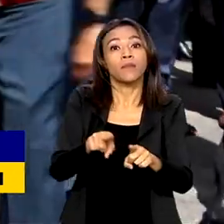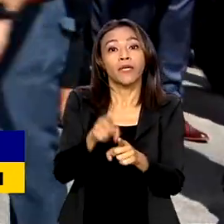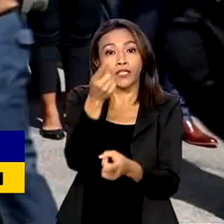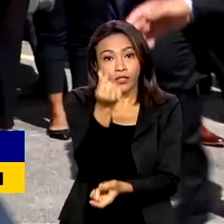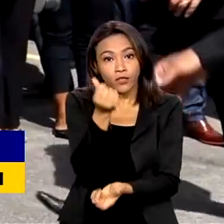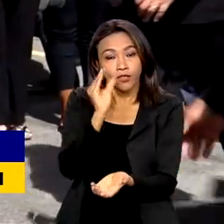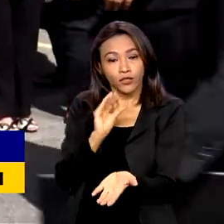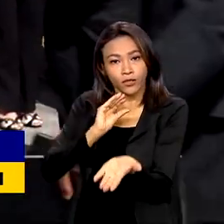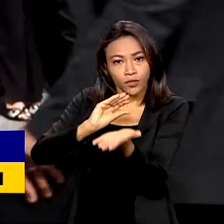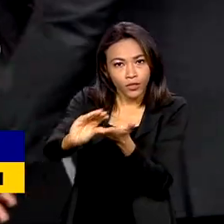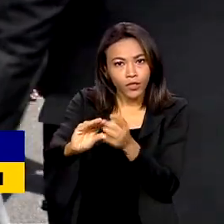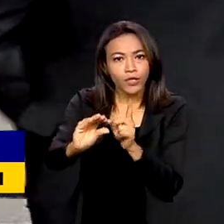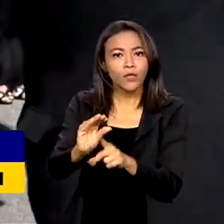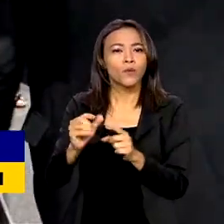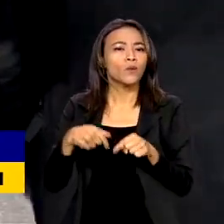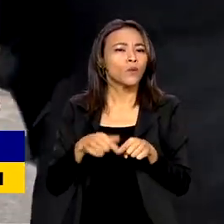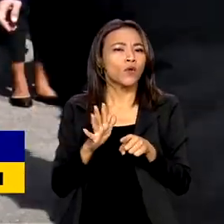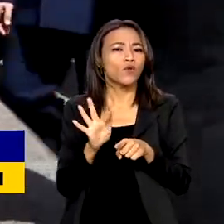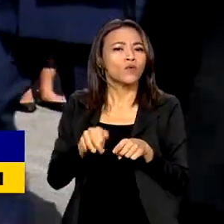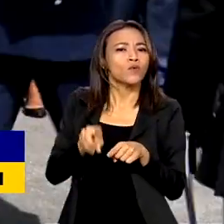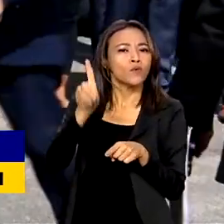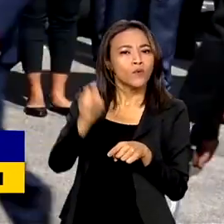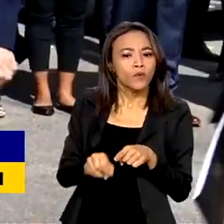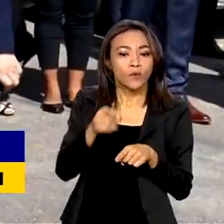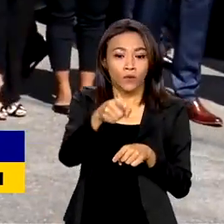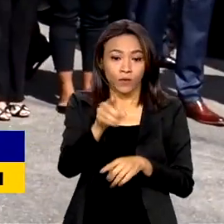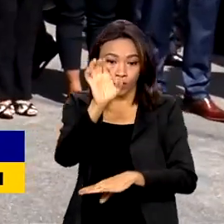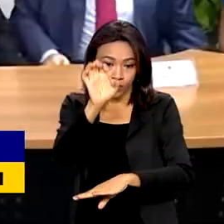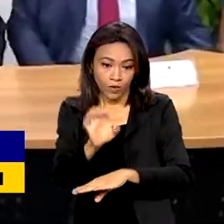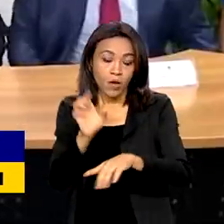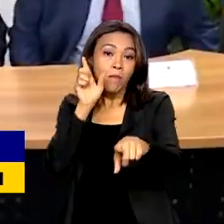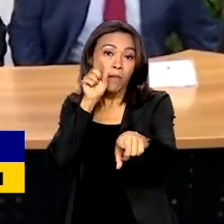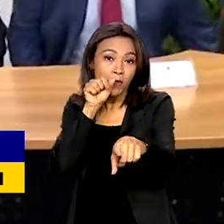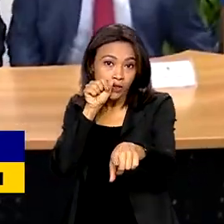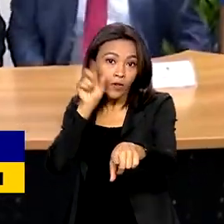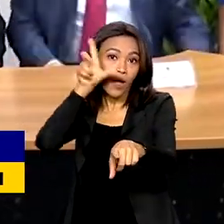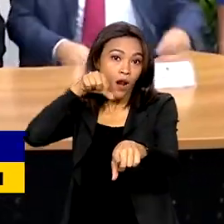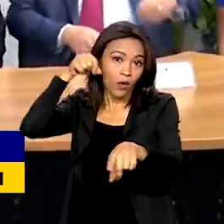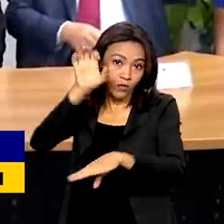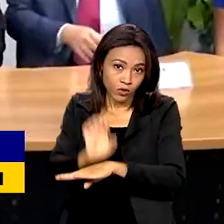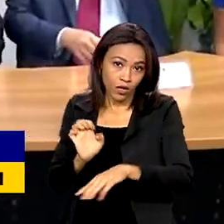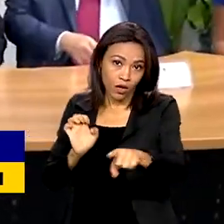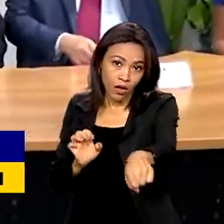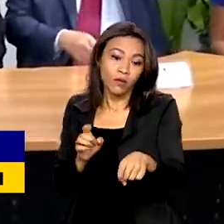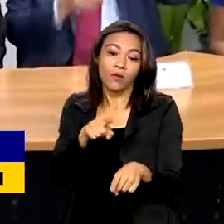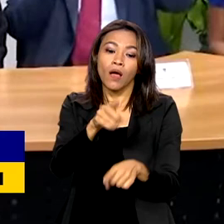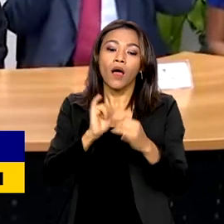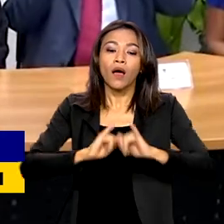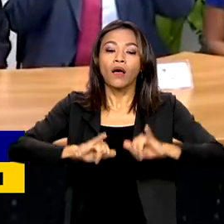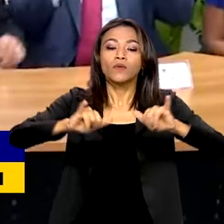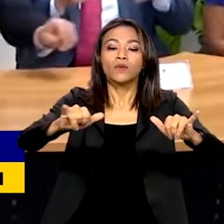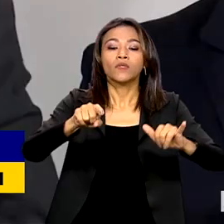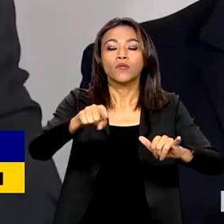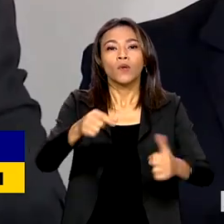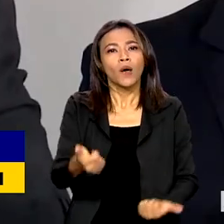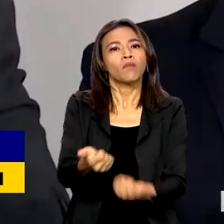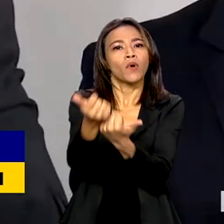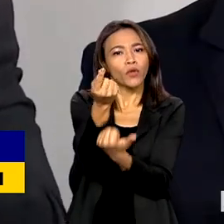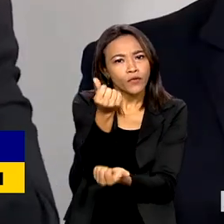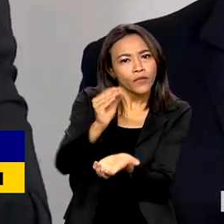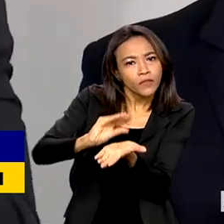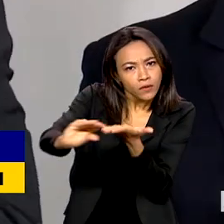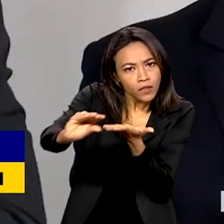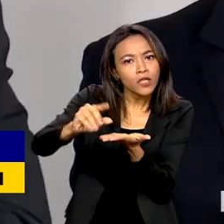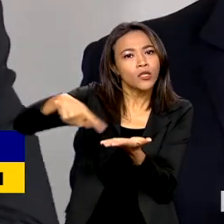do Fundo Nacional de segurança pública em Maceió Flávio Dino anunciou recurso para as polícias do Estado